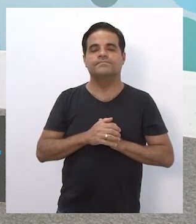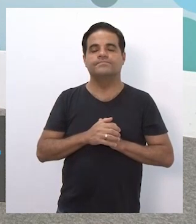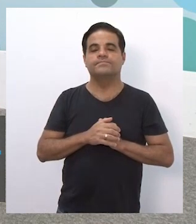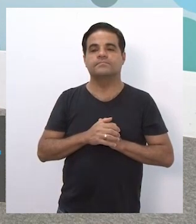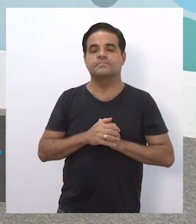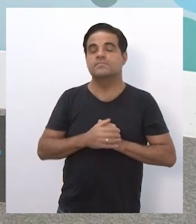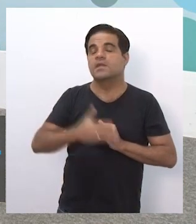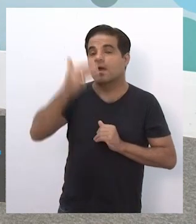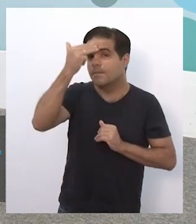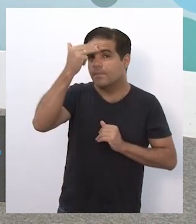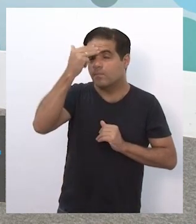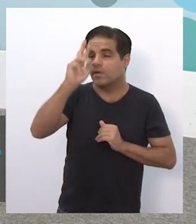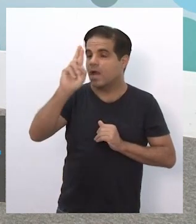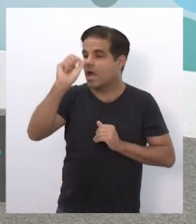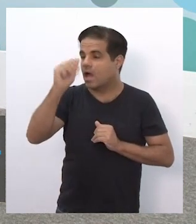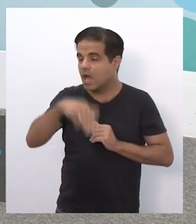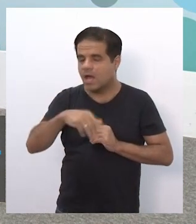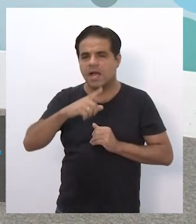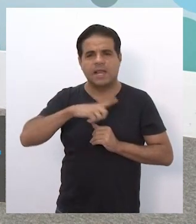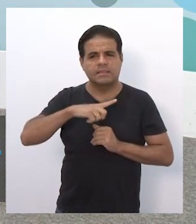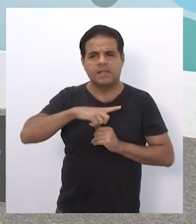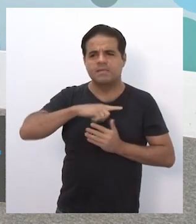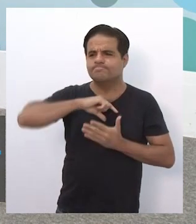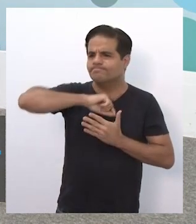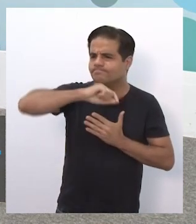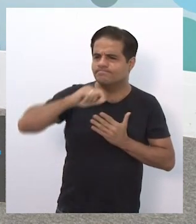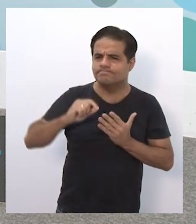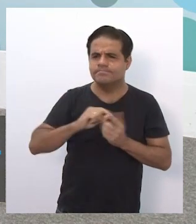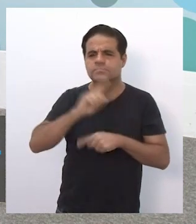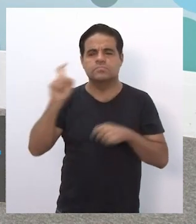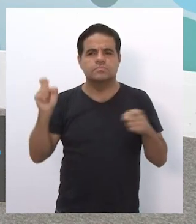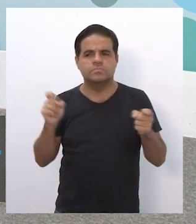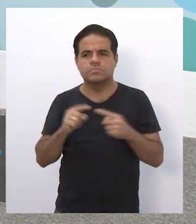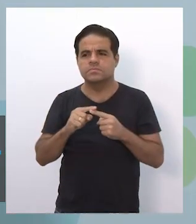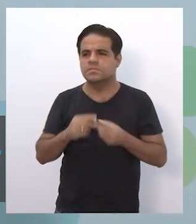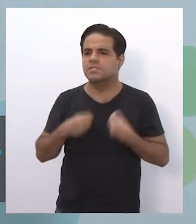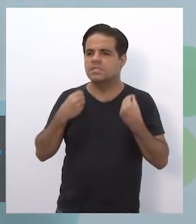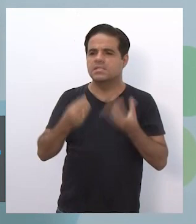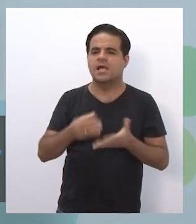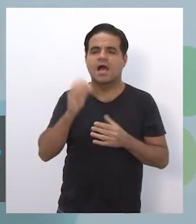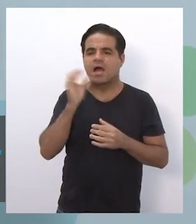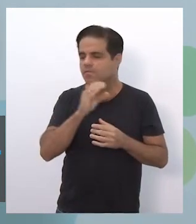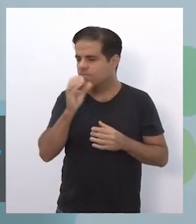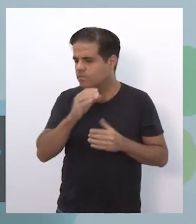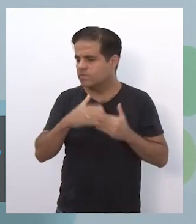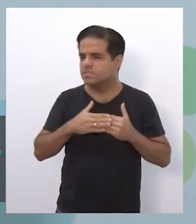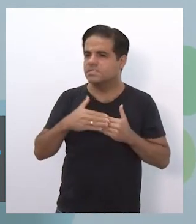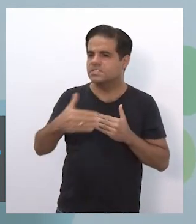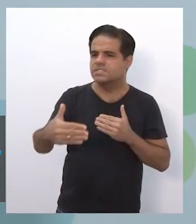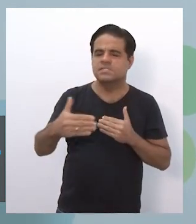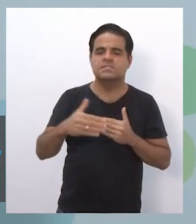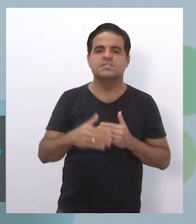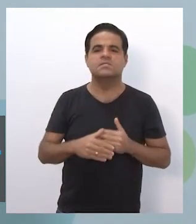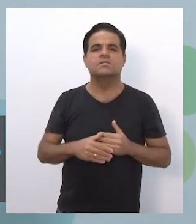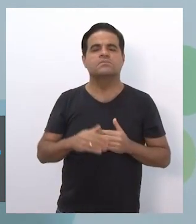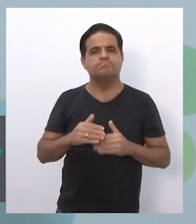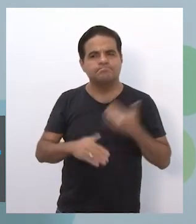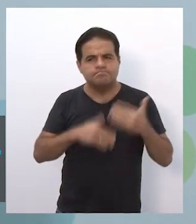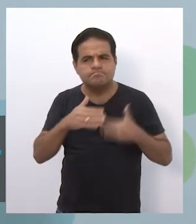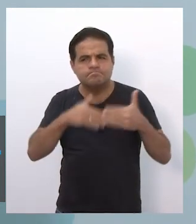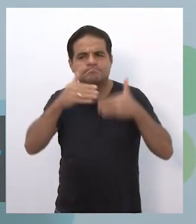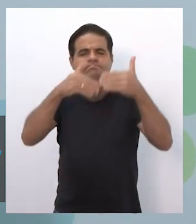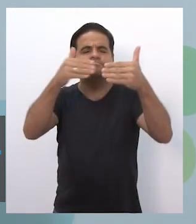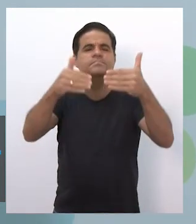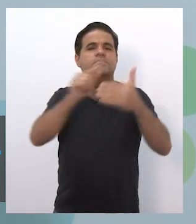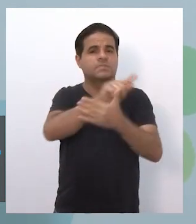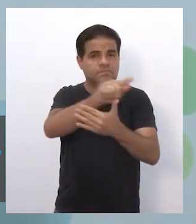a memória RAM, ela tem a função de dar velocidade no processamento do